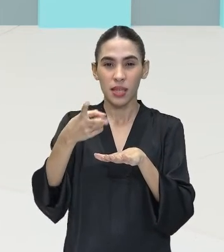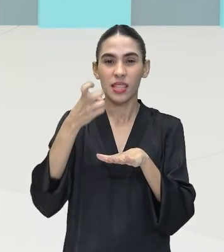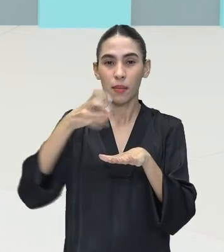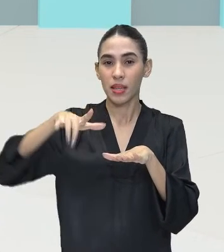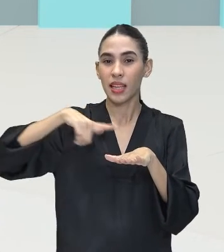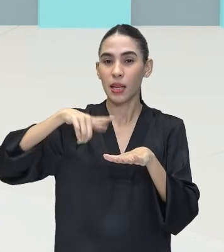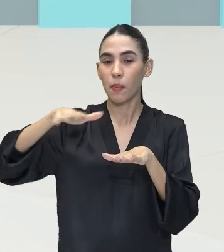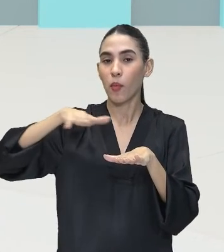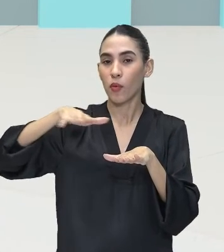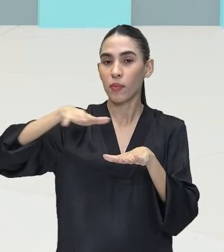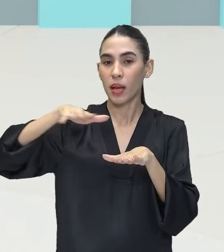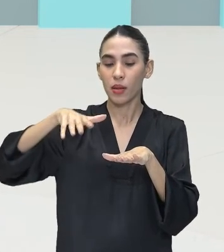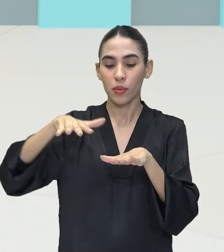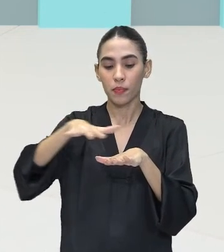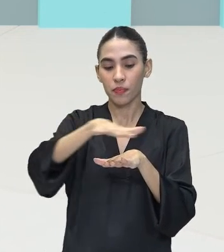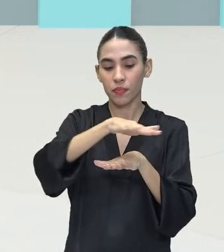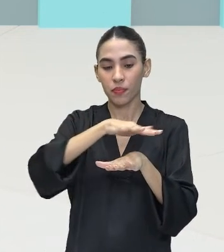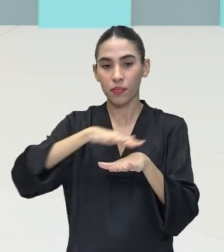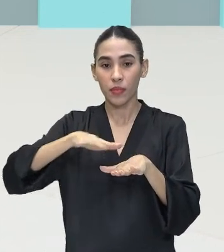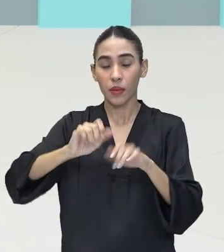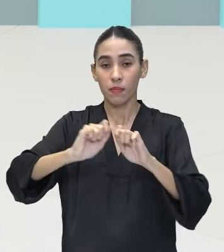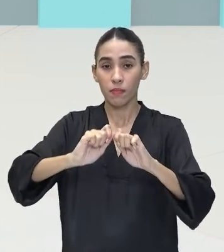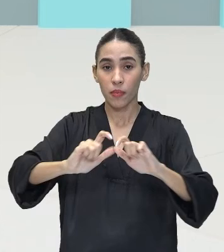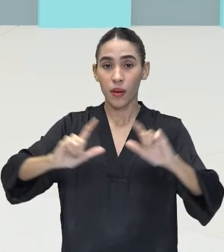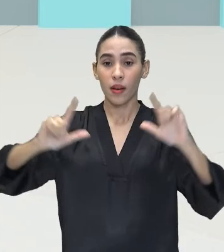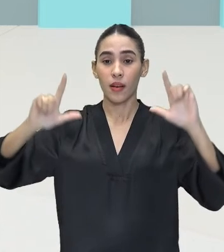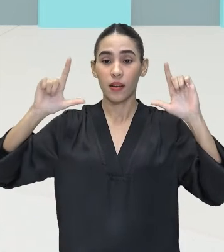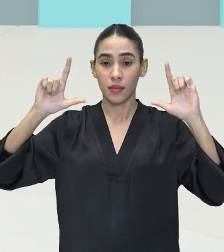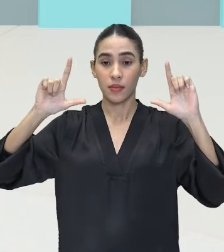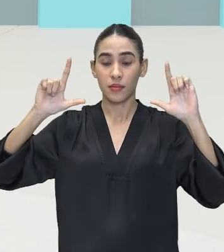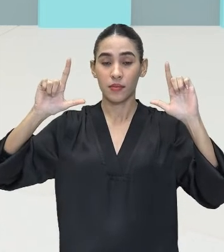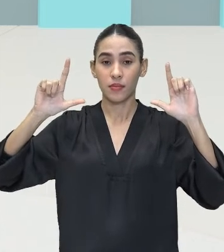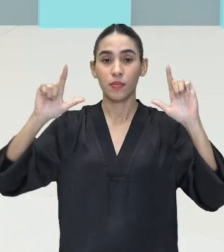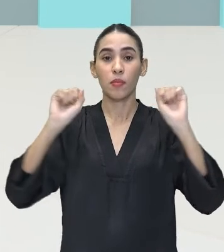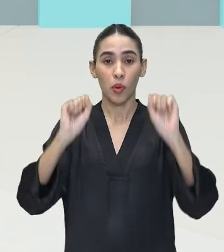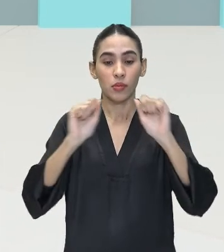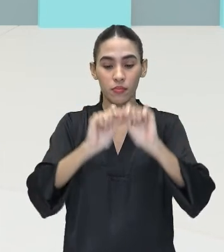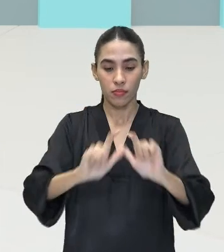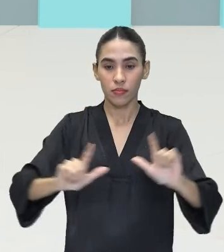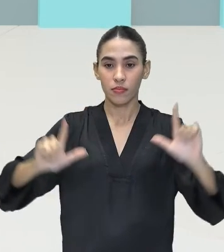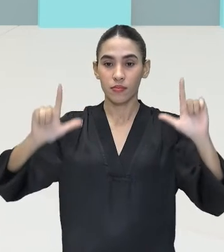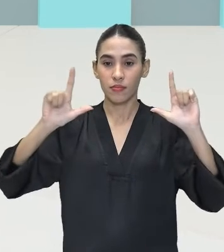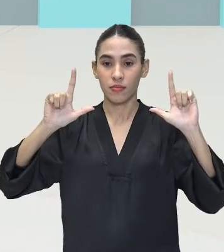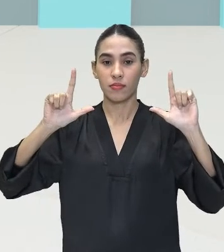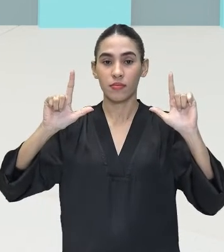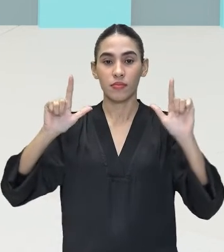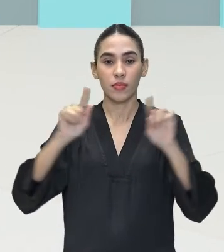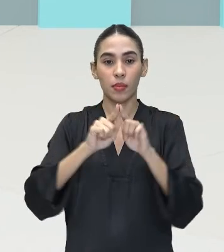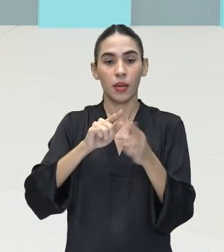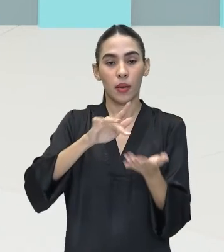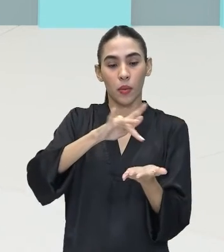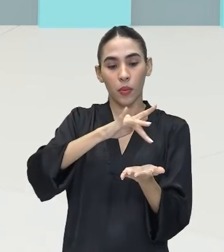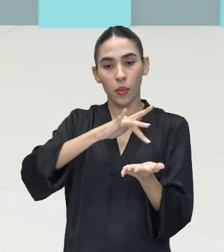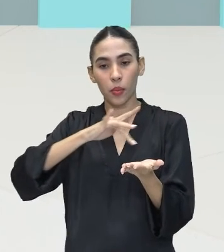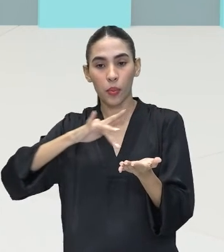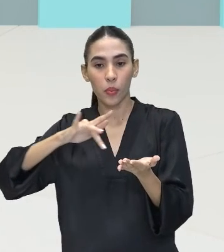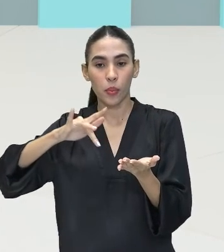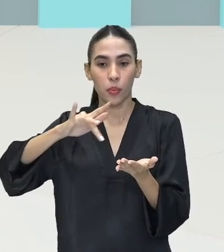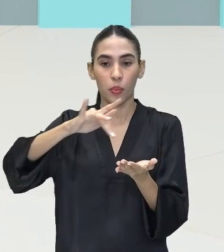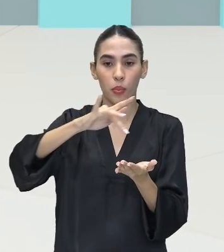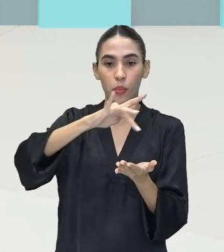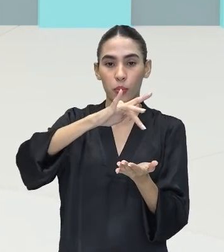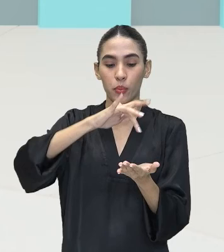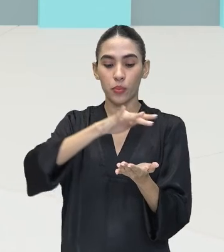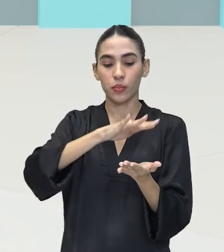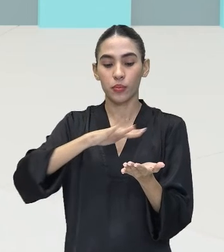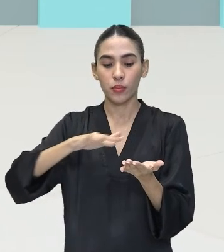Pode ampliar aqui, chegar bem pertinho da imagem e dar aqui, ó, a volta,